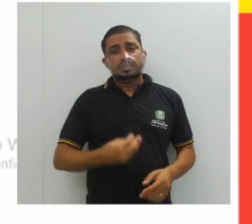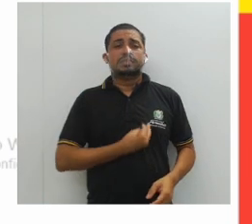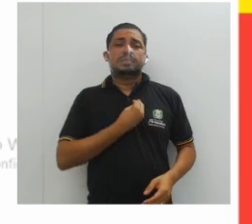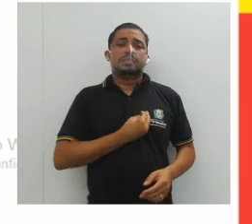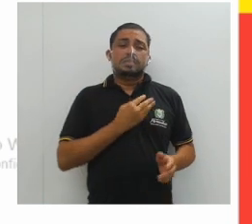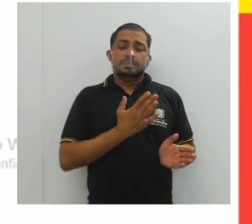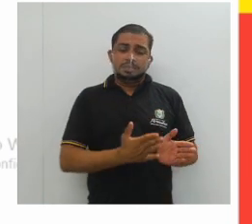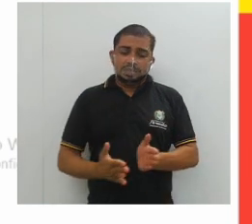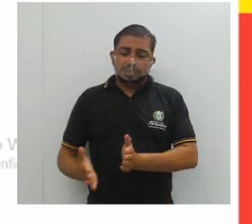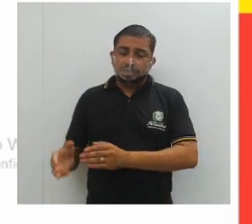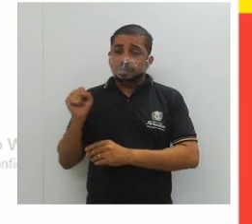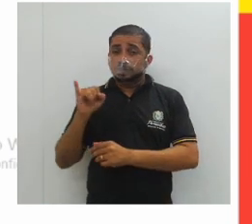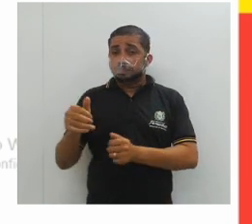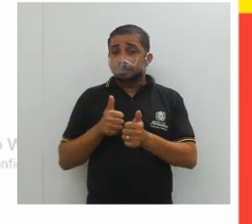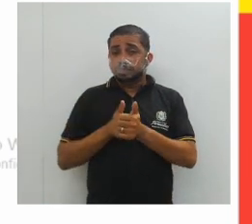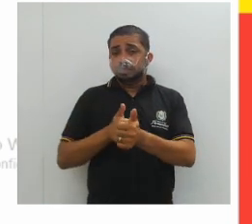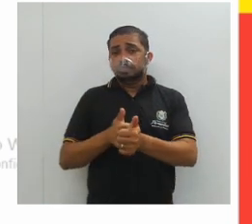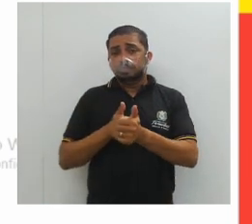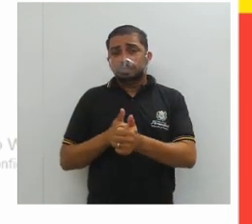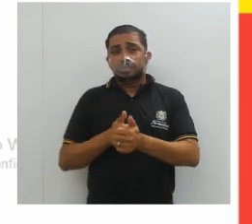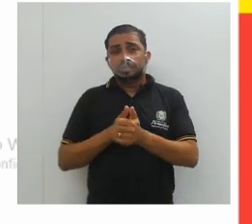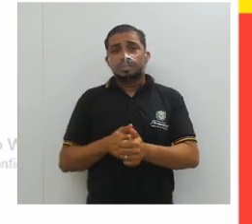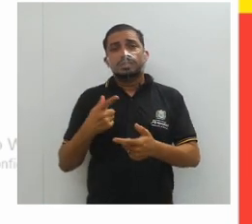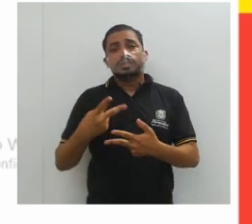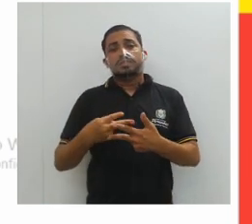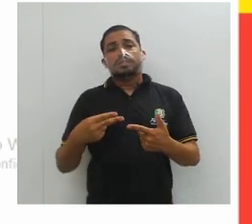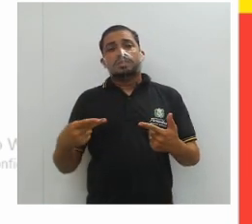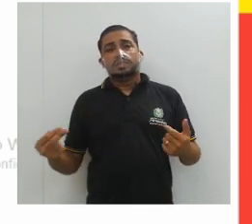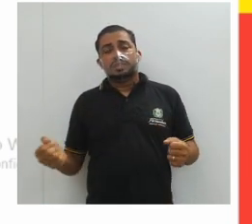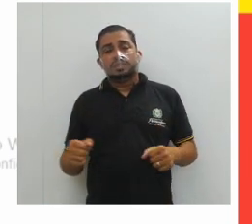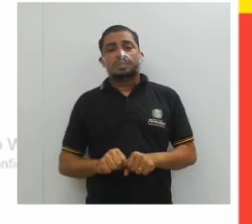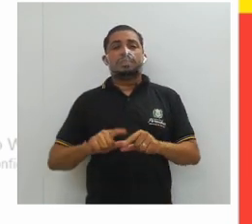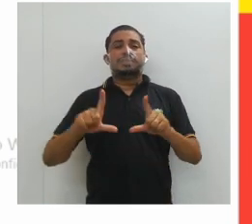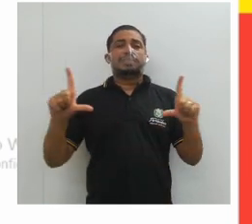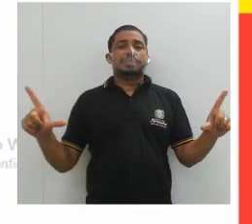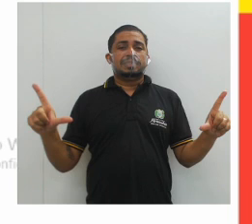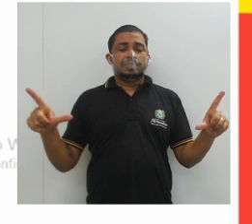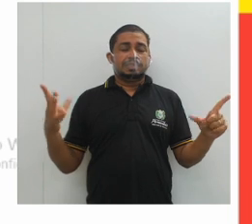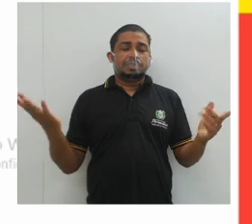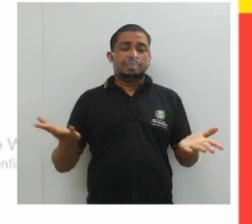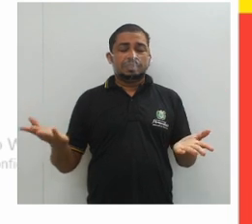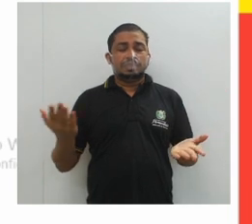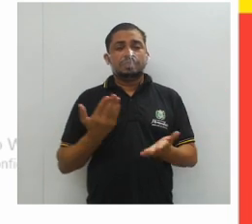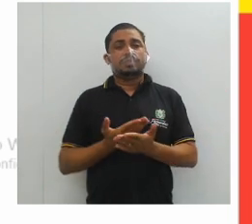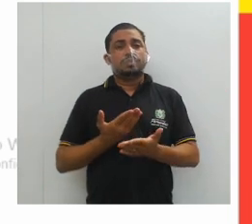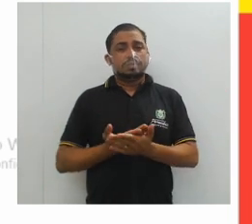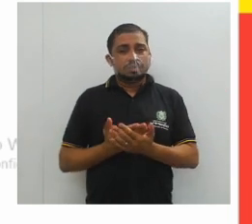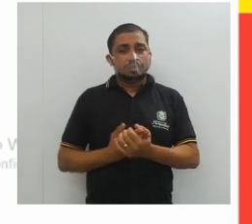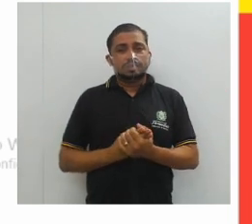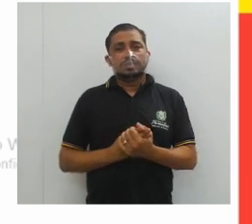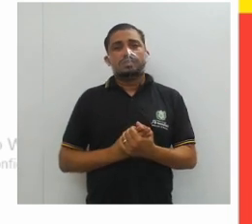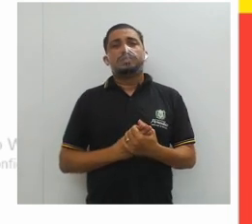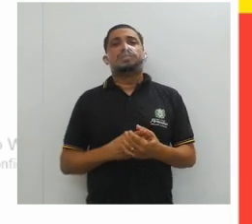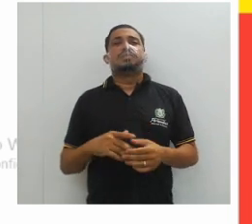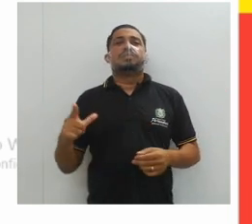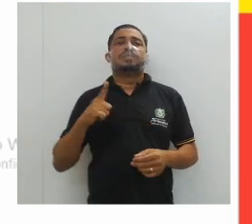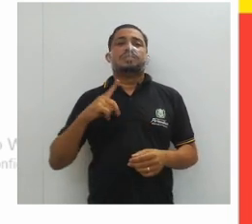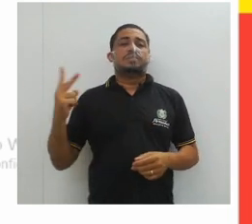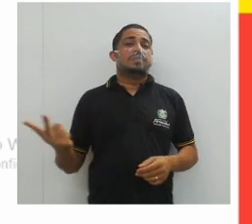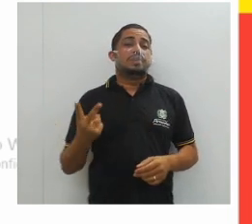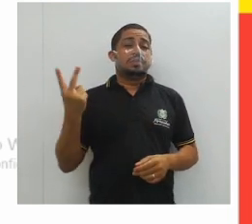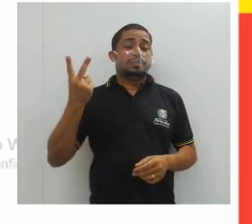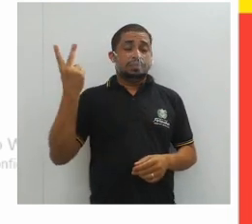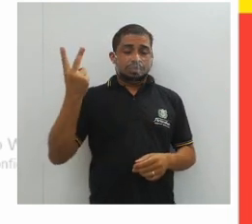série, se puder acompanhar nessa era de várias telas, né? E a gente está nesse momento de estudar, então vamos valorizar aquilo que